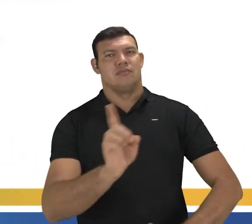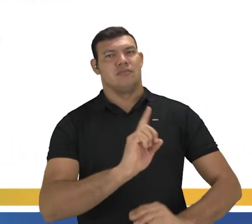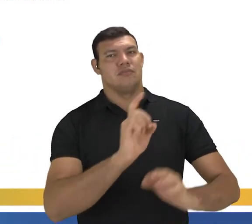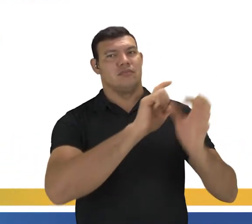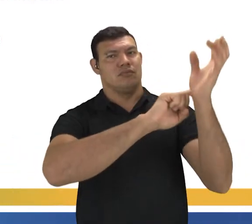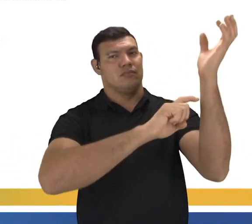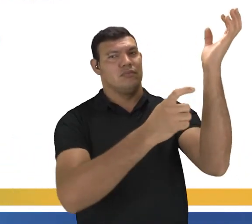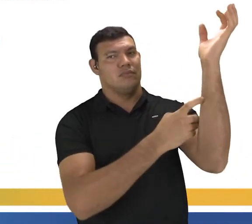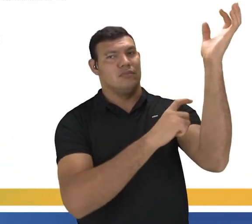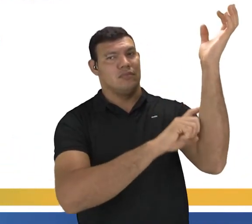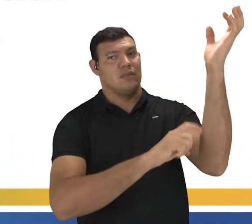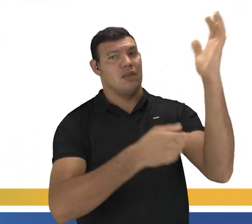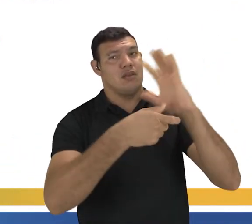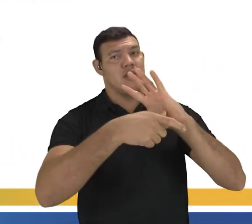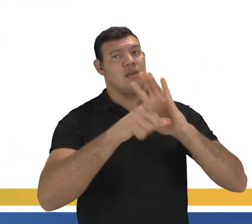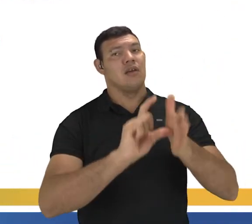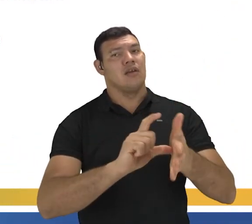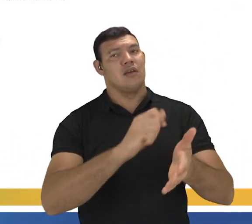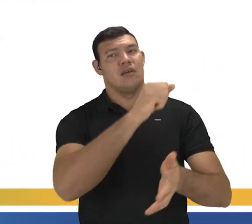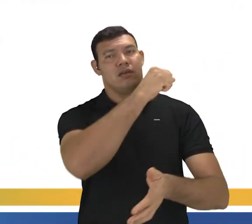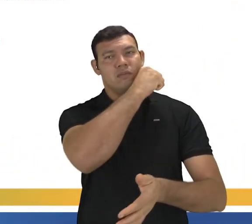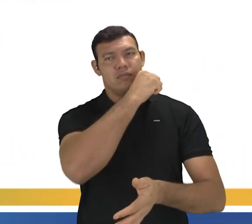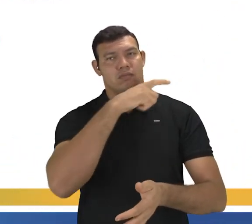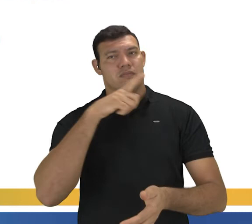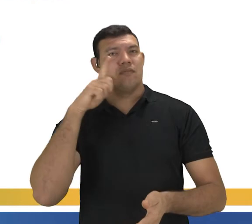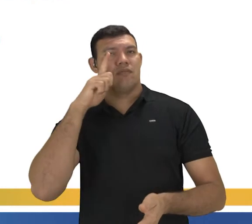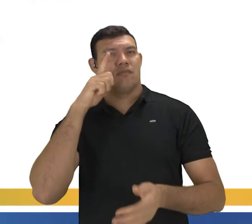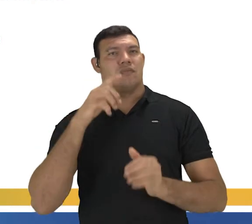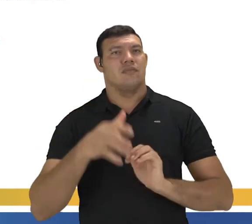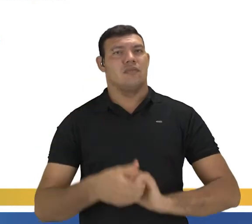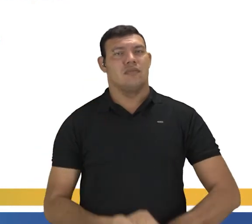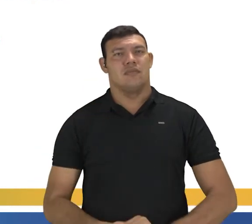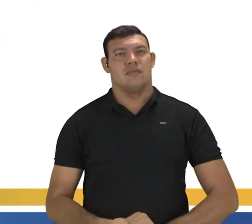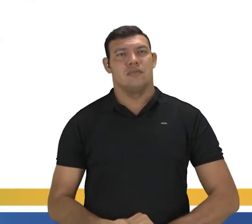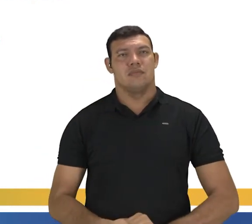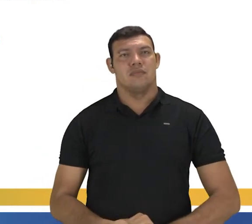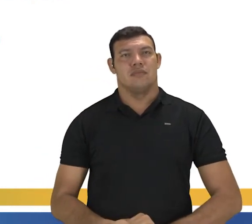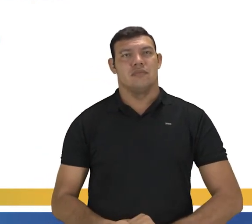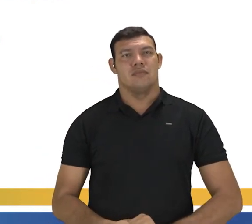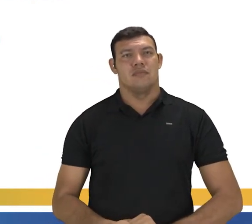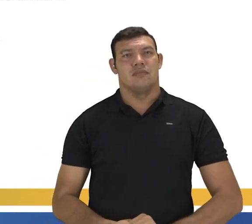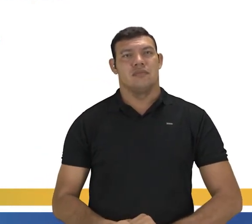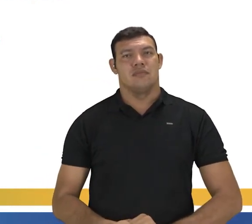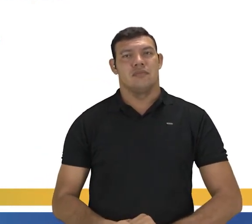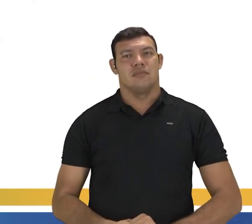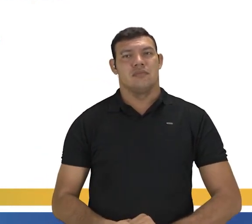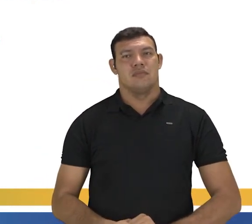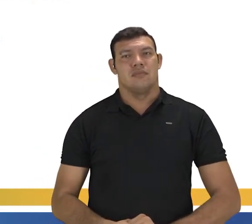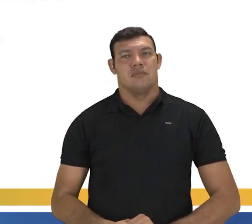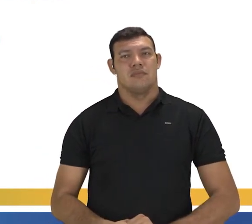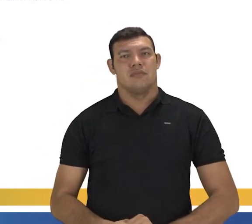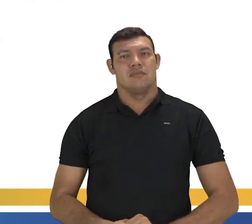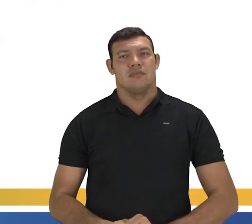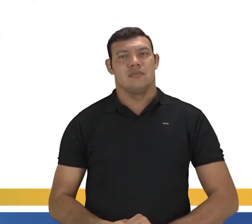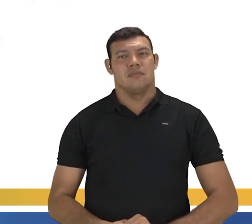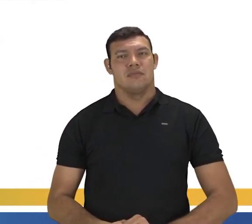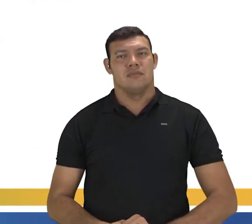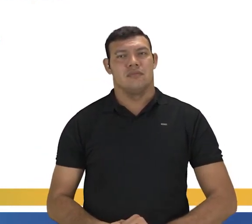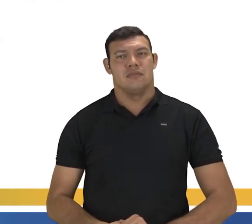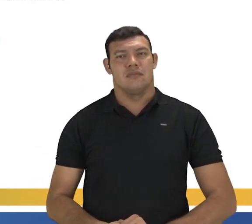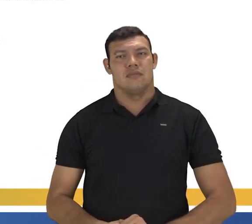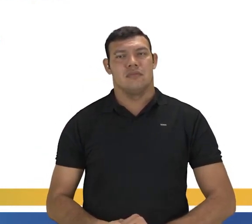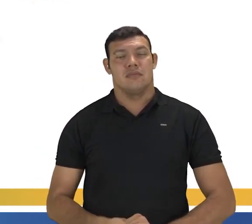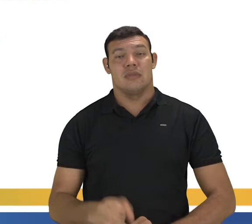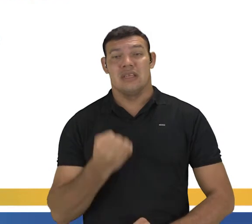de ter ido knight android if your friend to me you have got no